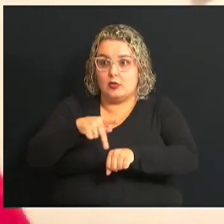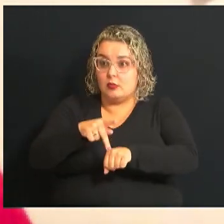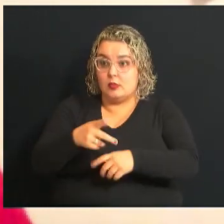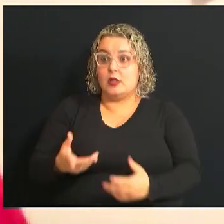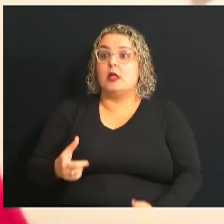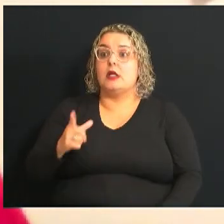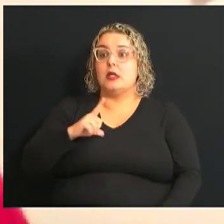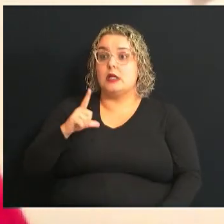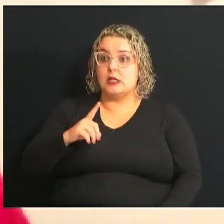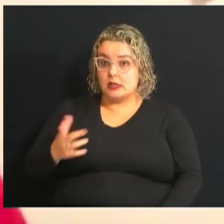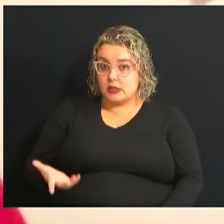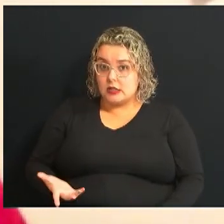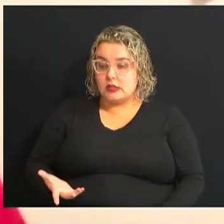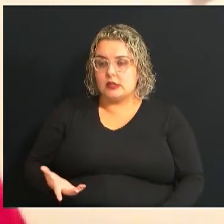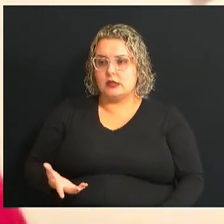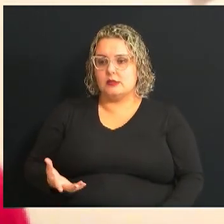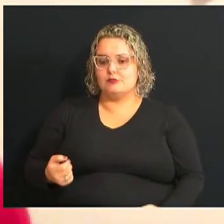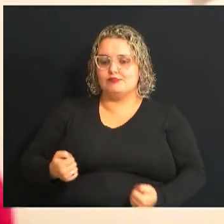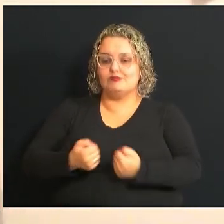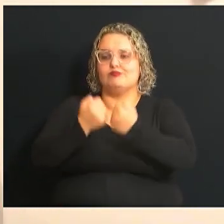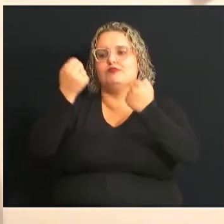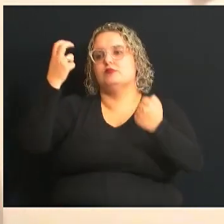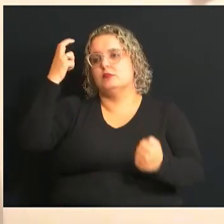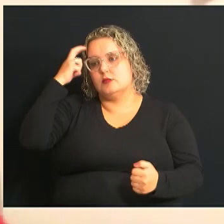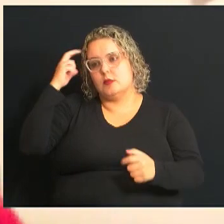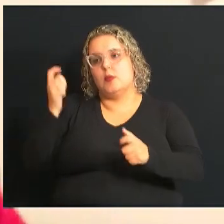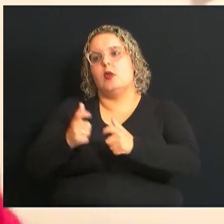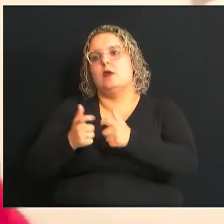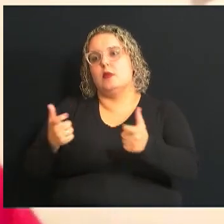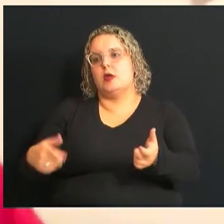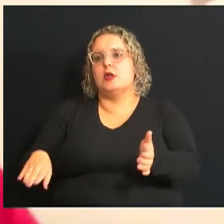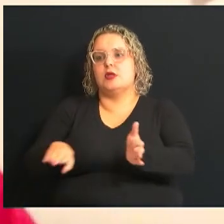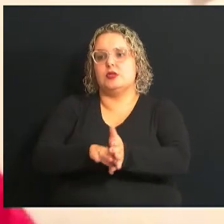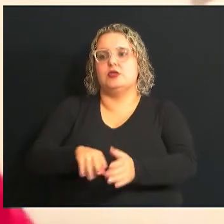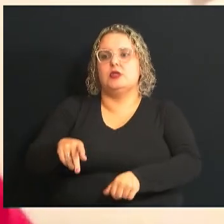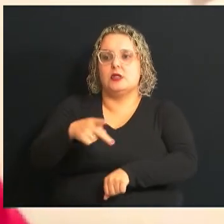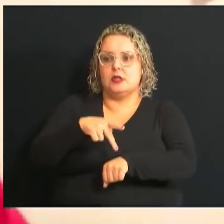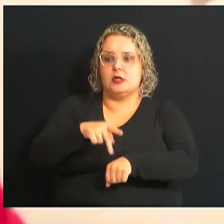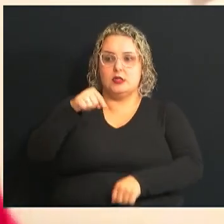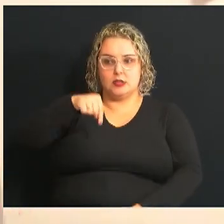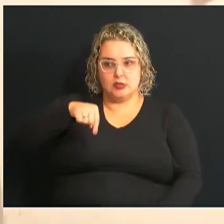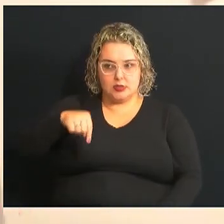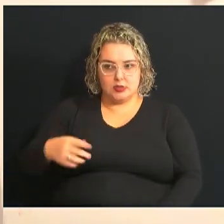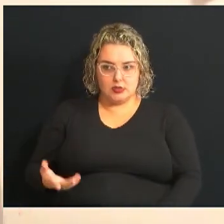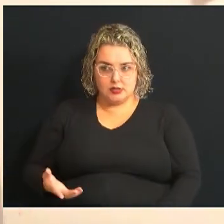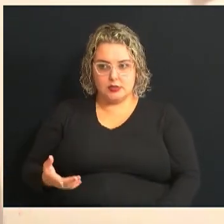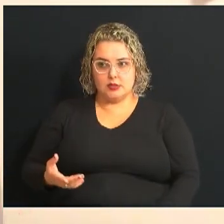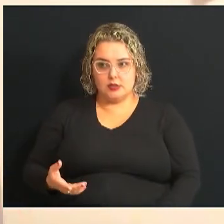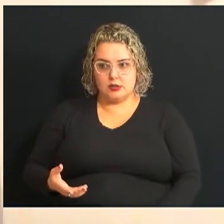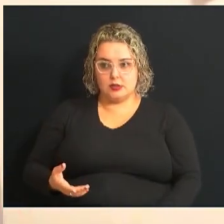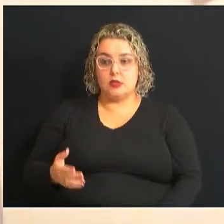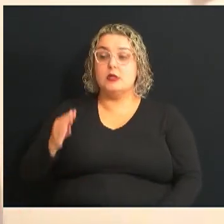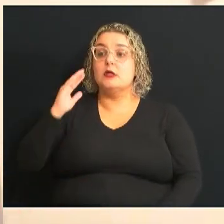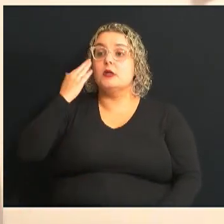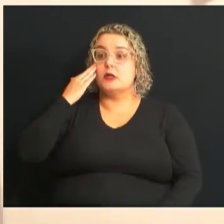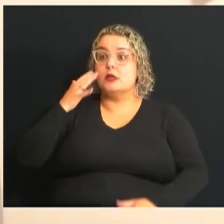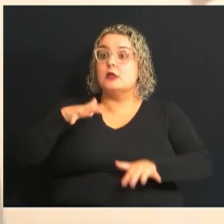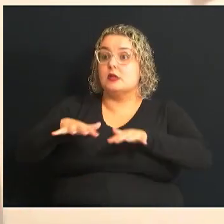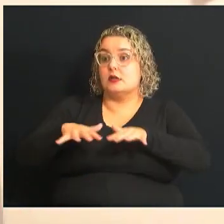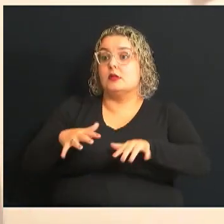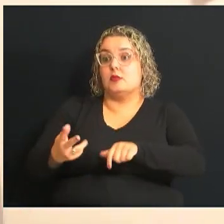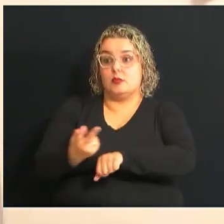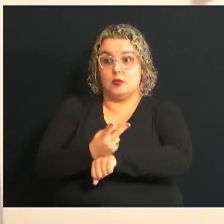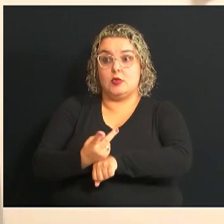choque cultural. Então, para mim, o maior desafio foi chegar nesse país, entender que era um movimento que eu busquei,